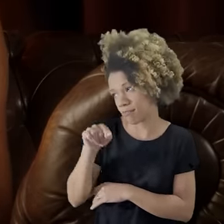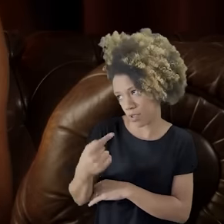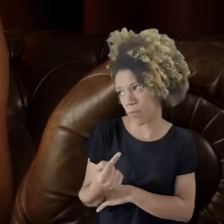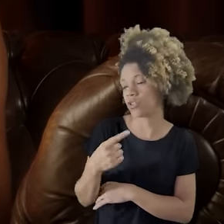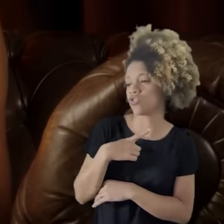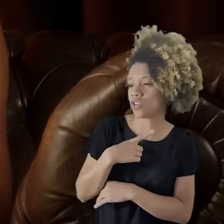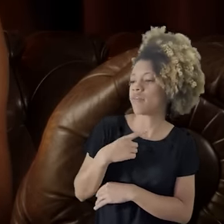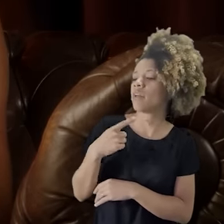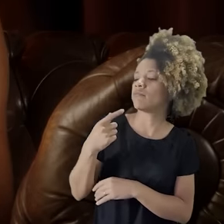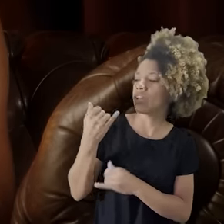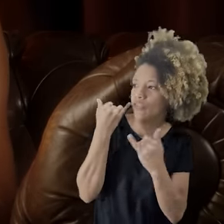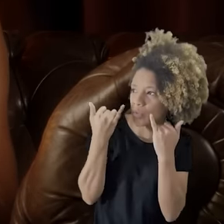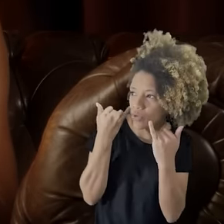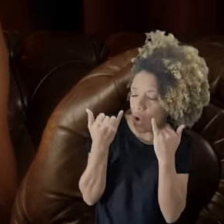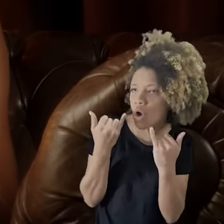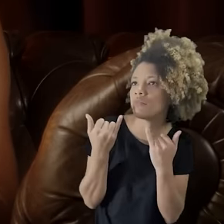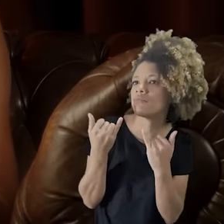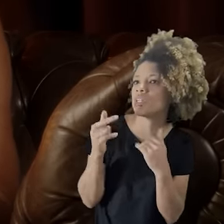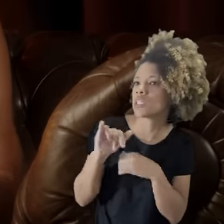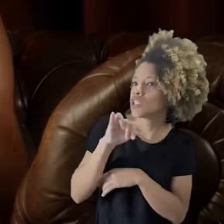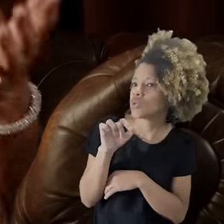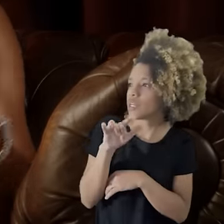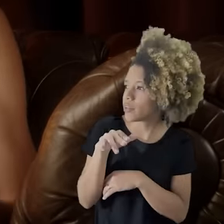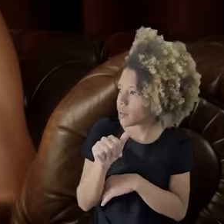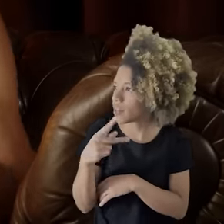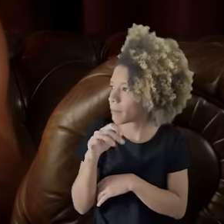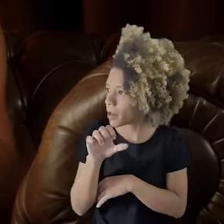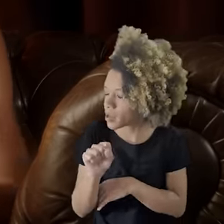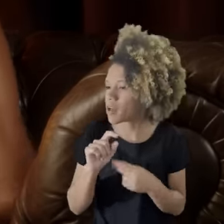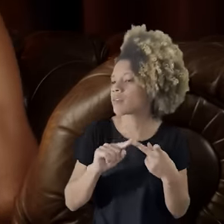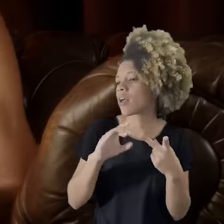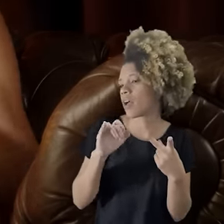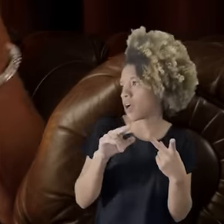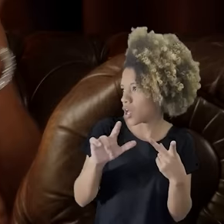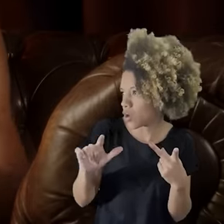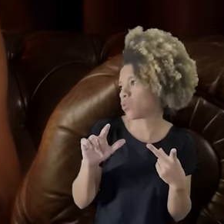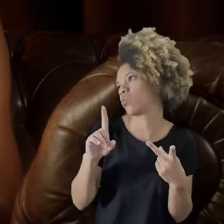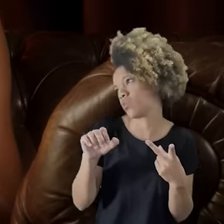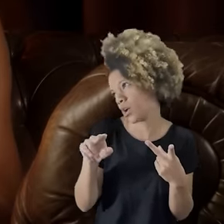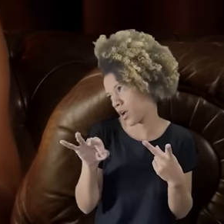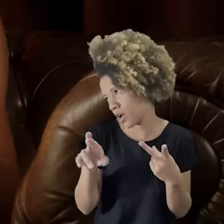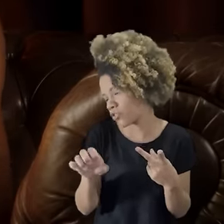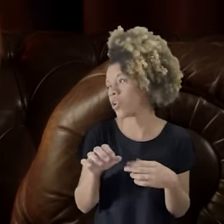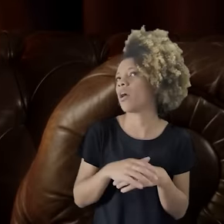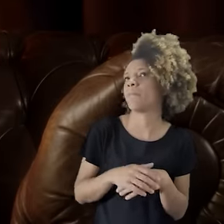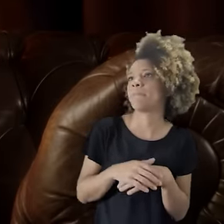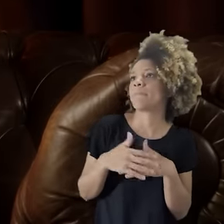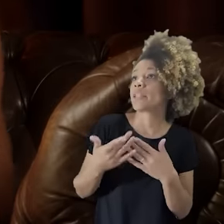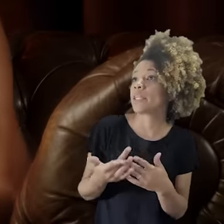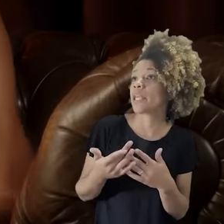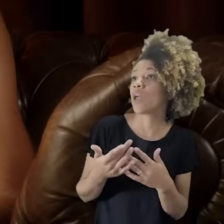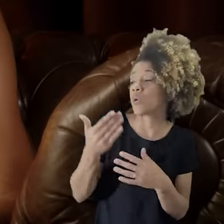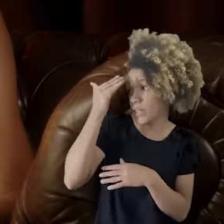eu eu tive até comentários é da Juliana Paes Carla Duarte comentou que venham mais anos né aí eu conheci